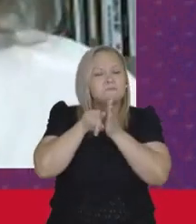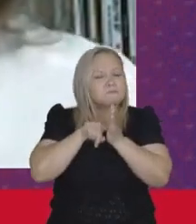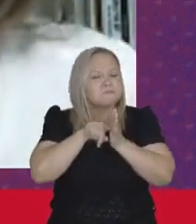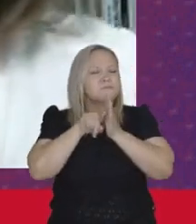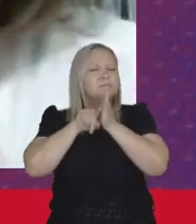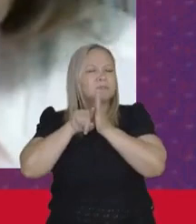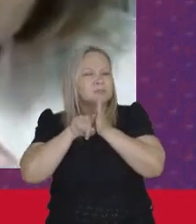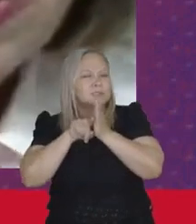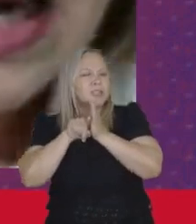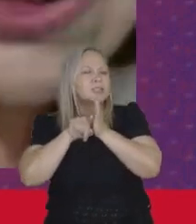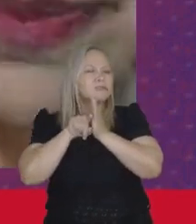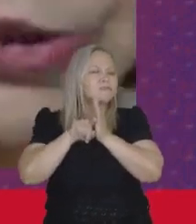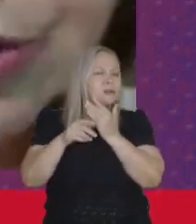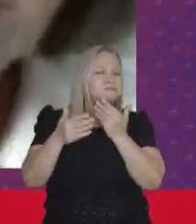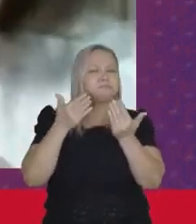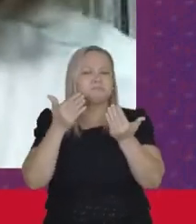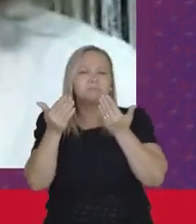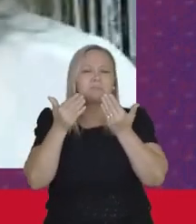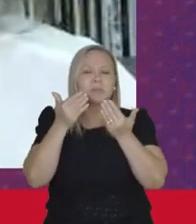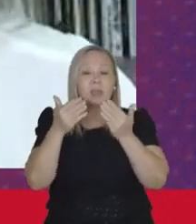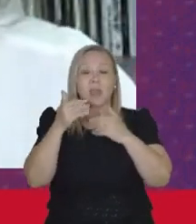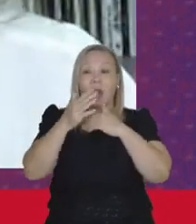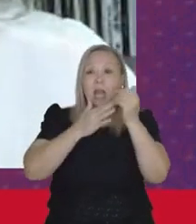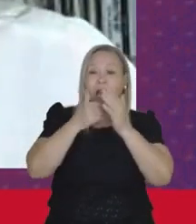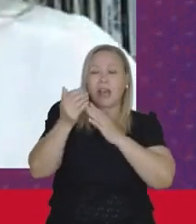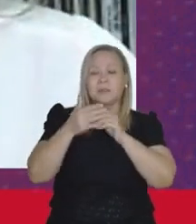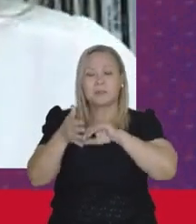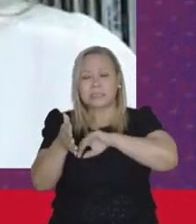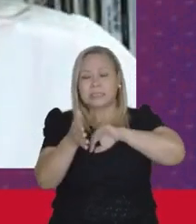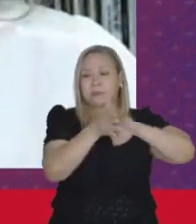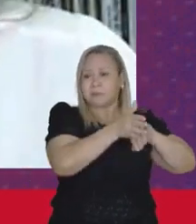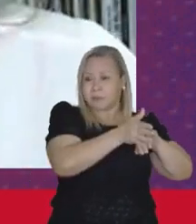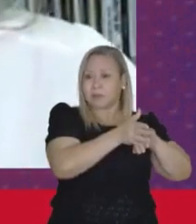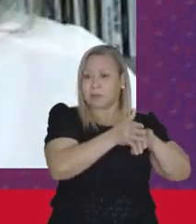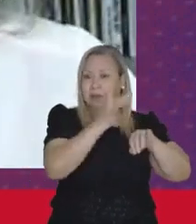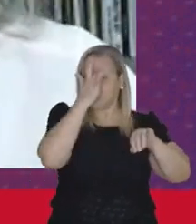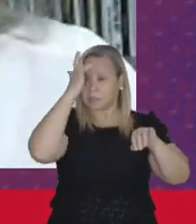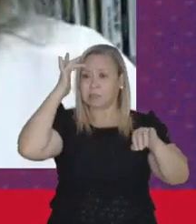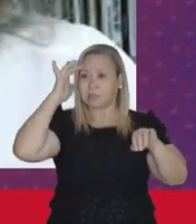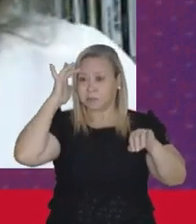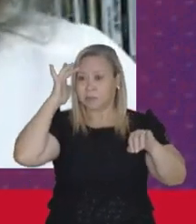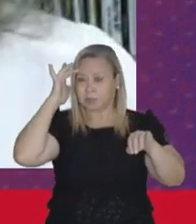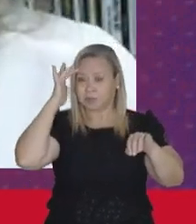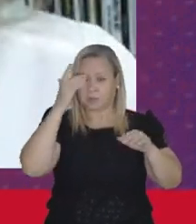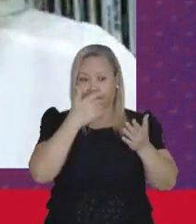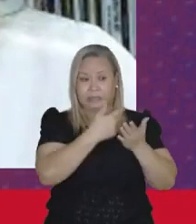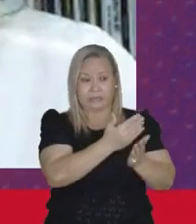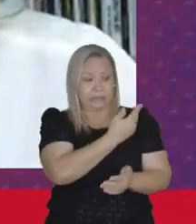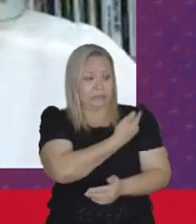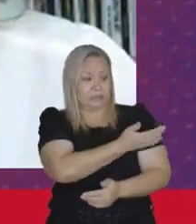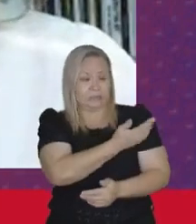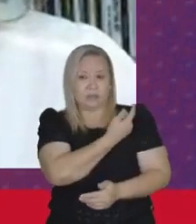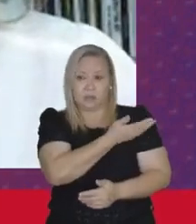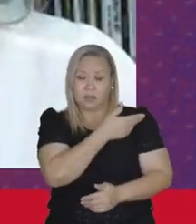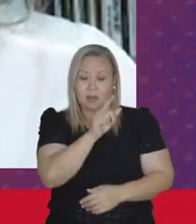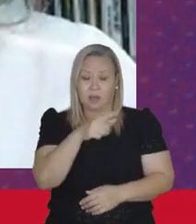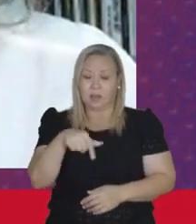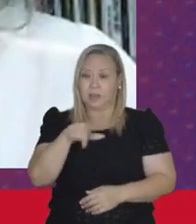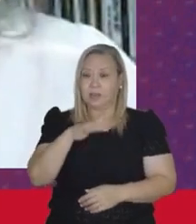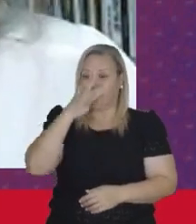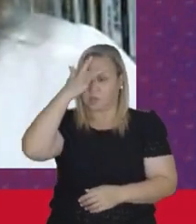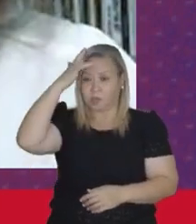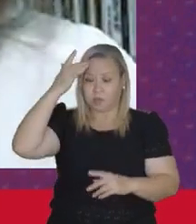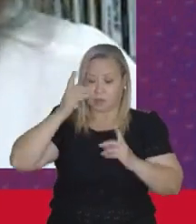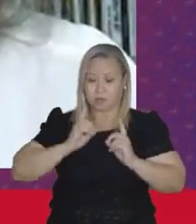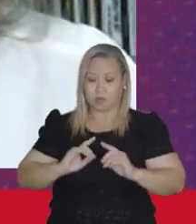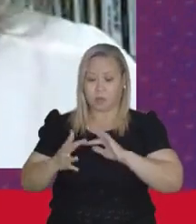veio interrogar as práticas segregativas e a exclusão das pessoas com deficiência